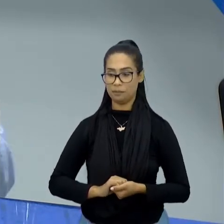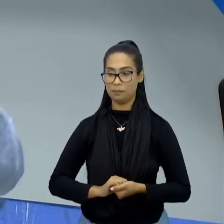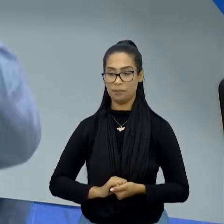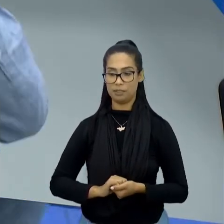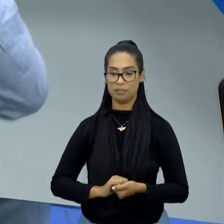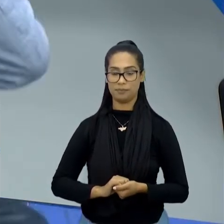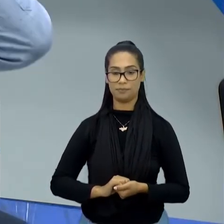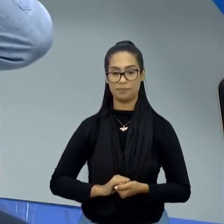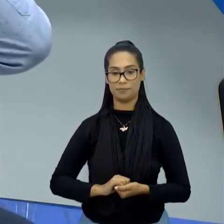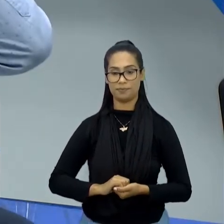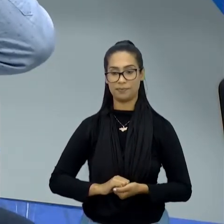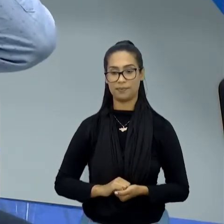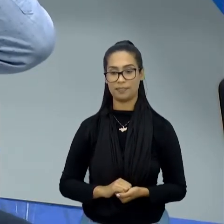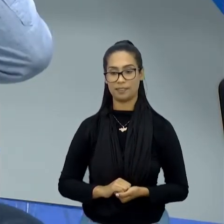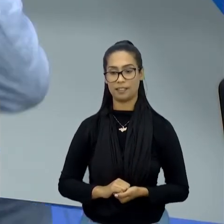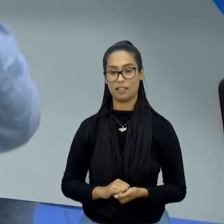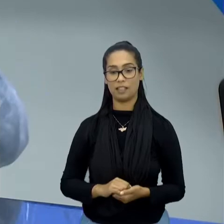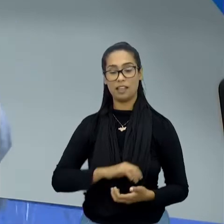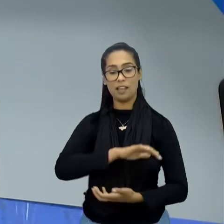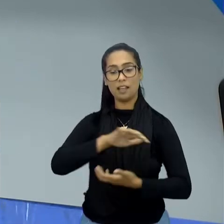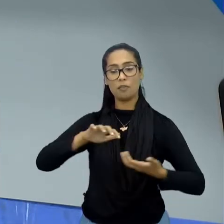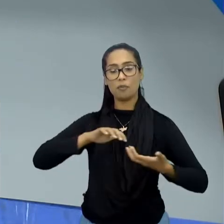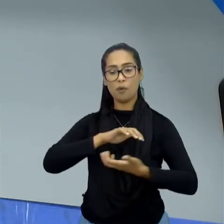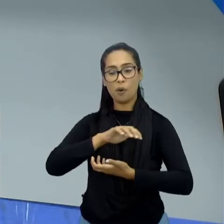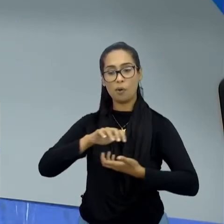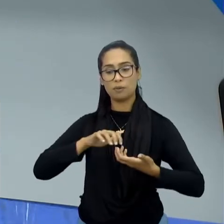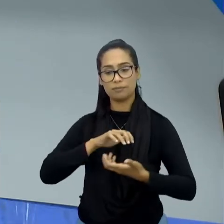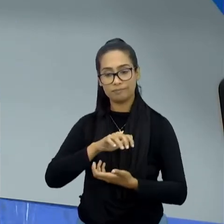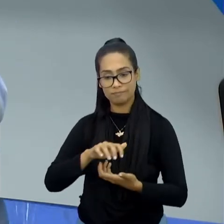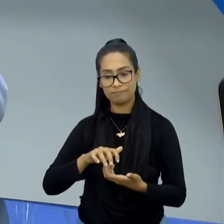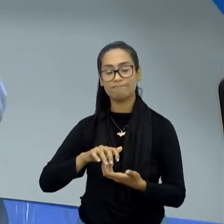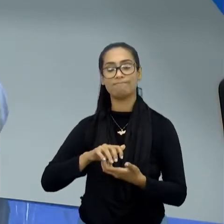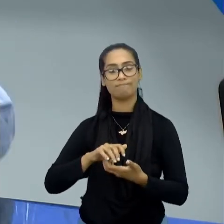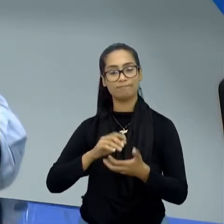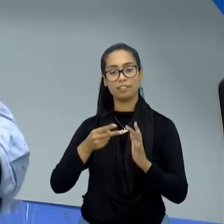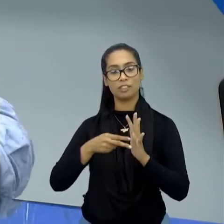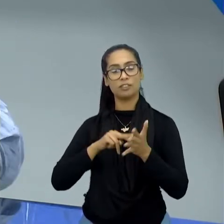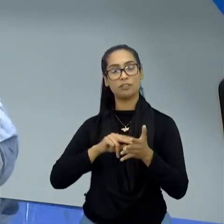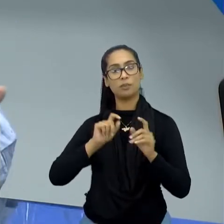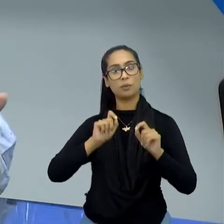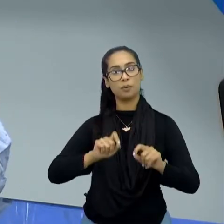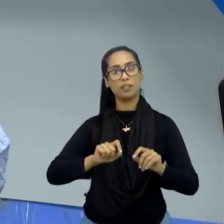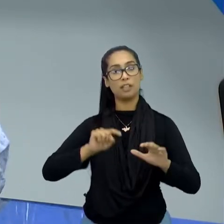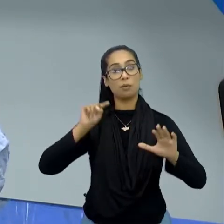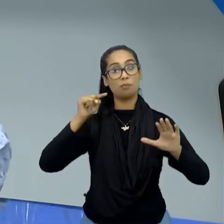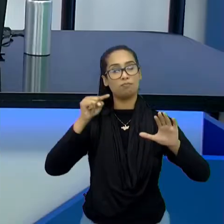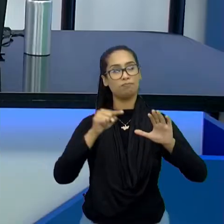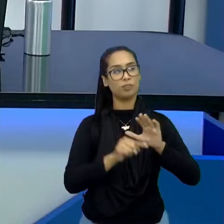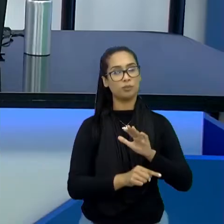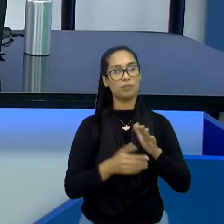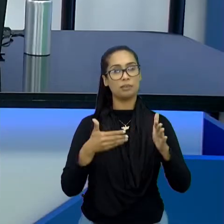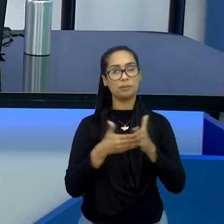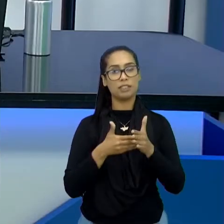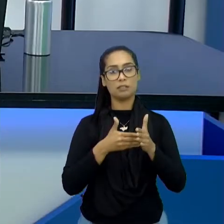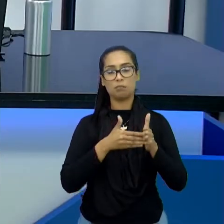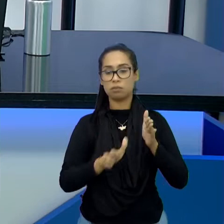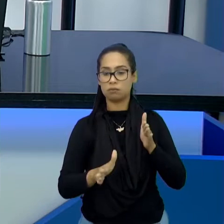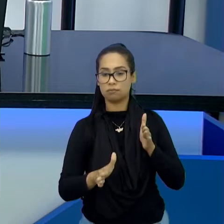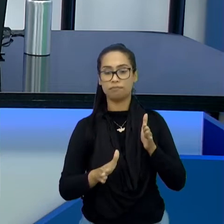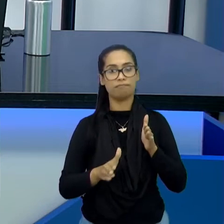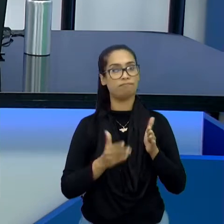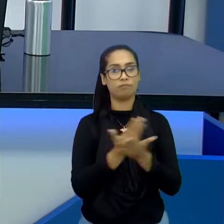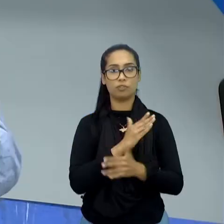Então, primeira coisa, Mafê, revolução é quando a gente tem uma profunda ruptura. É uma ruptura